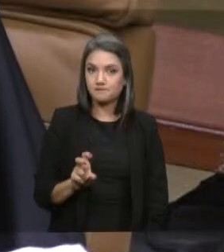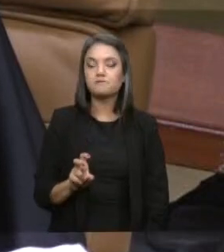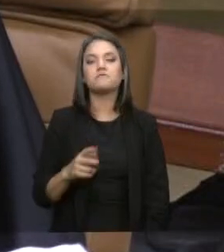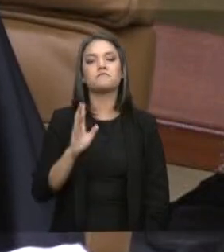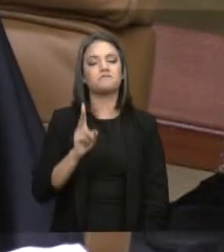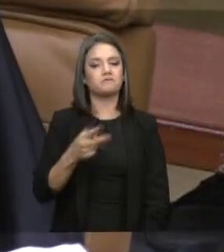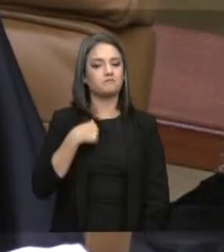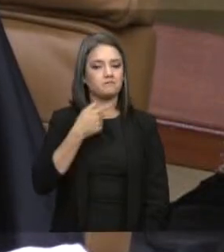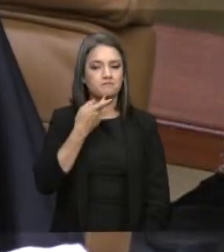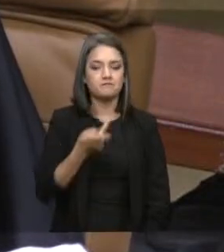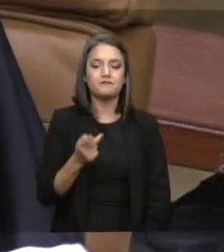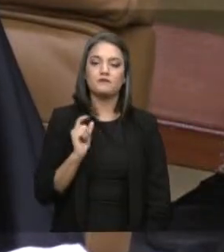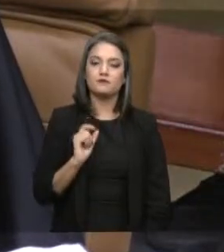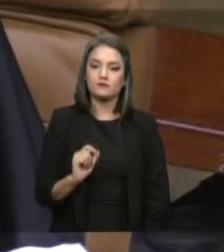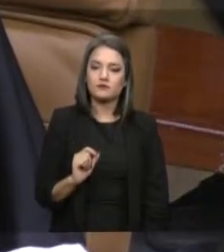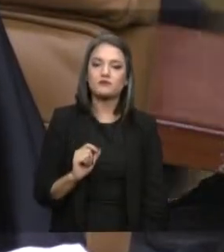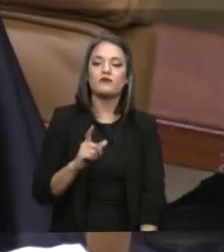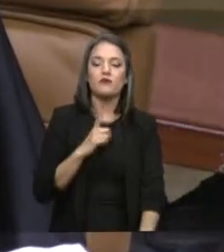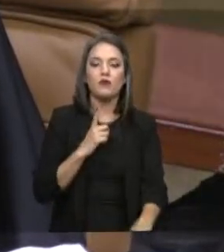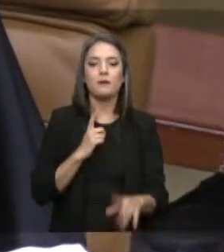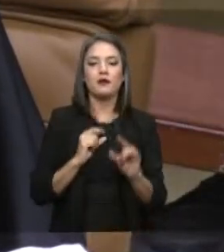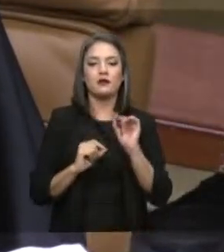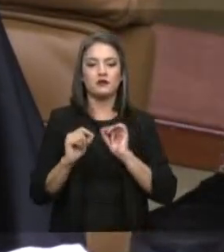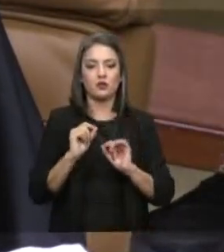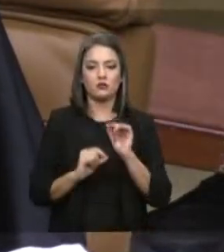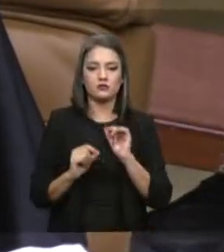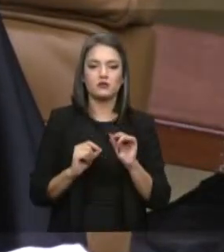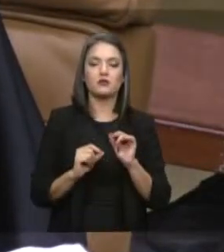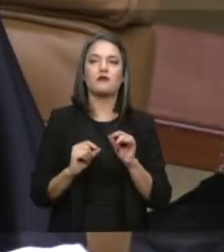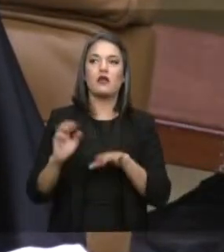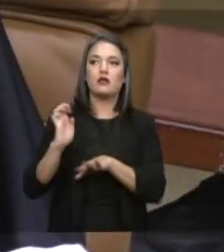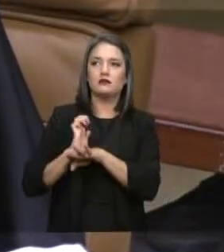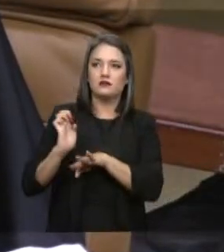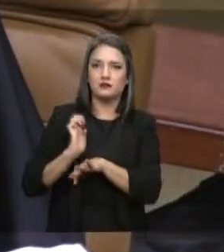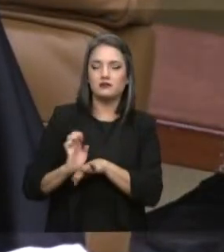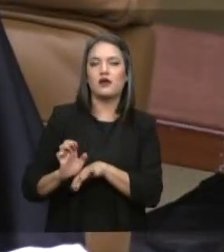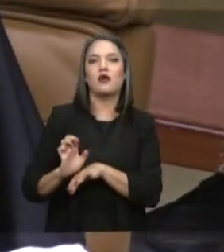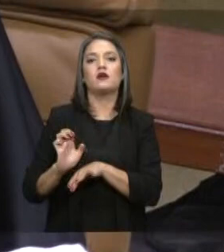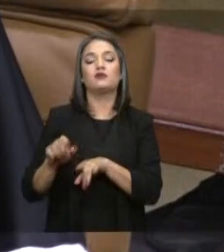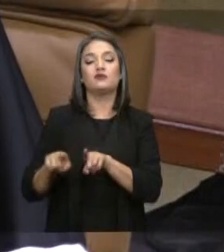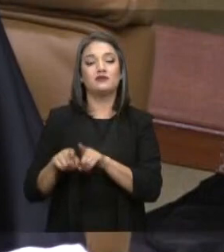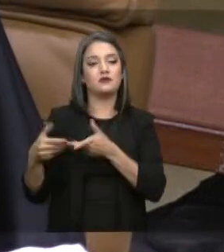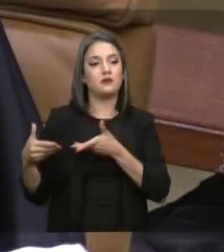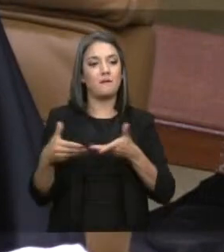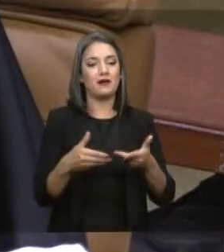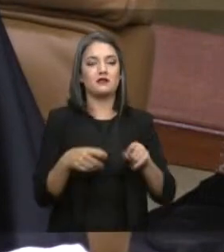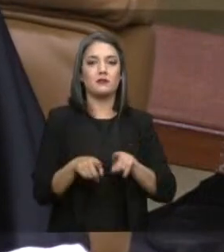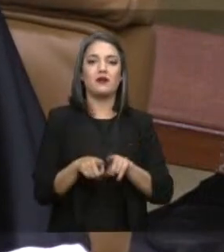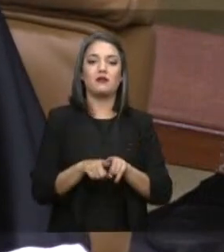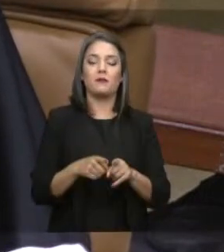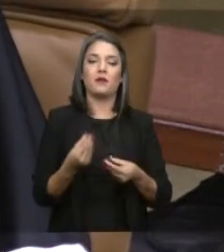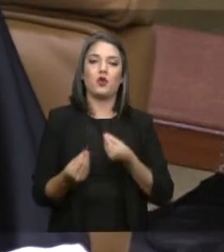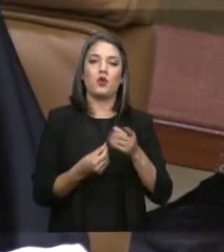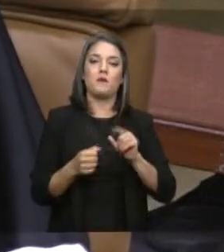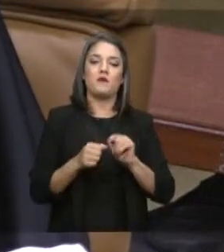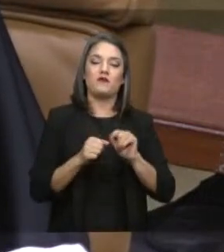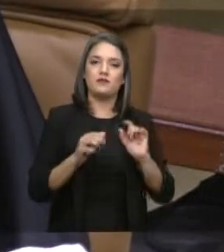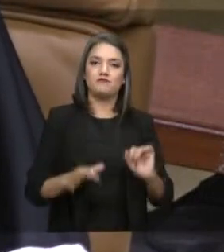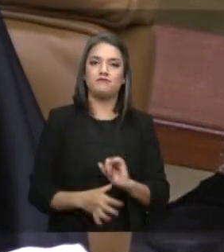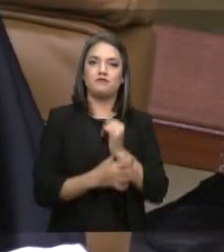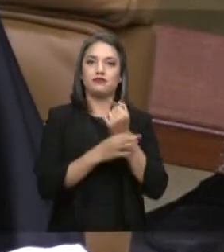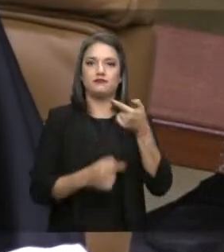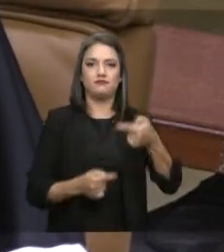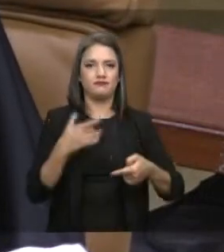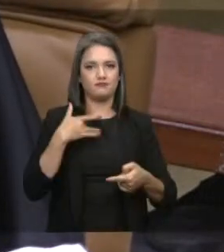posicionei em prol de privilegiar a coparticipação dos Estados na concretização das políticas de saúde